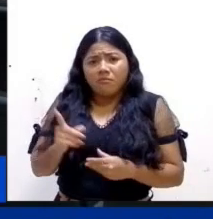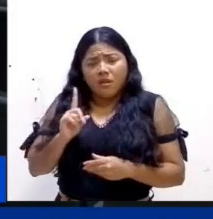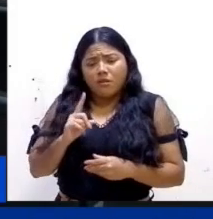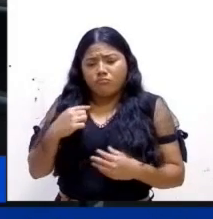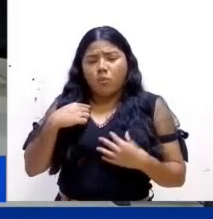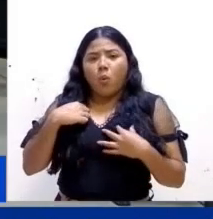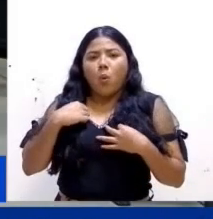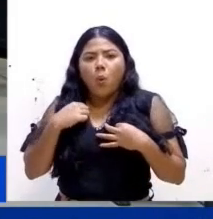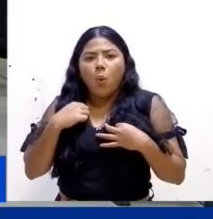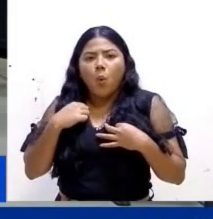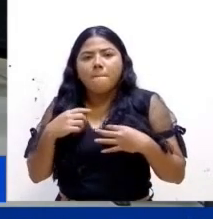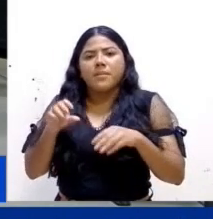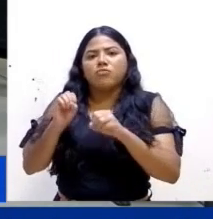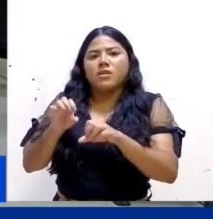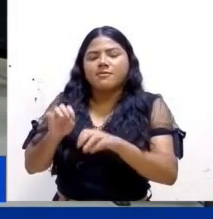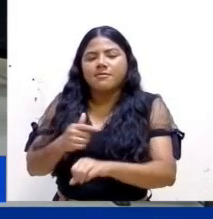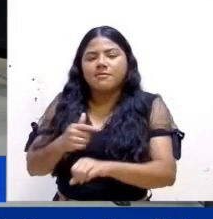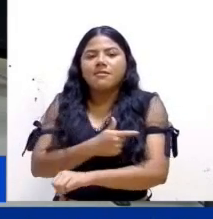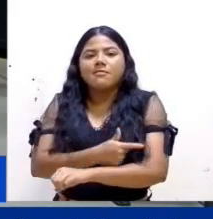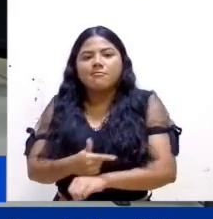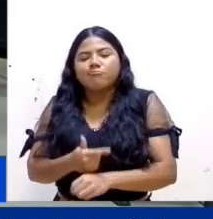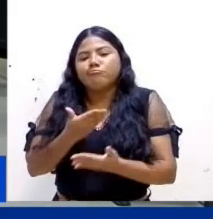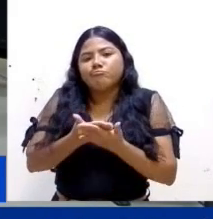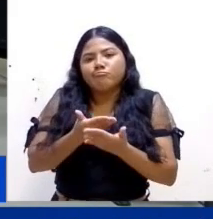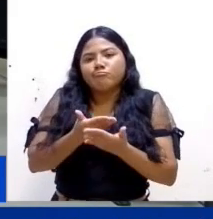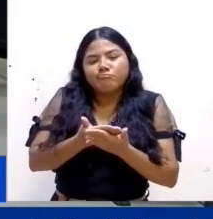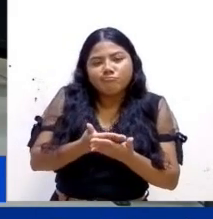vestuário, a educação, a transporte.